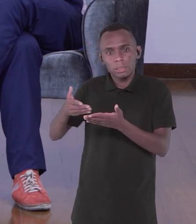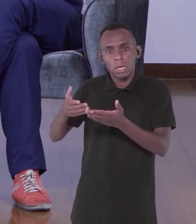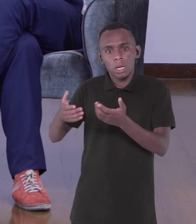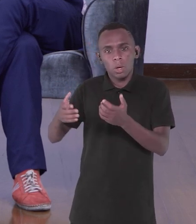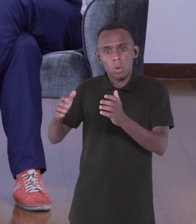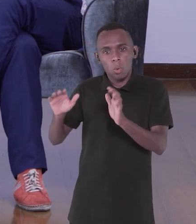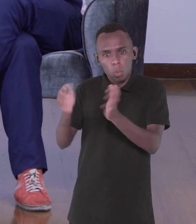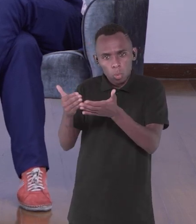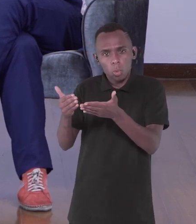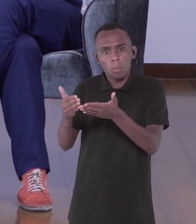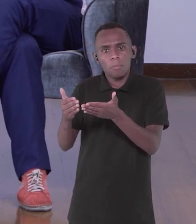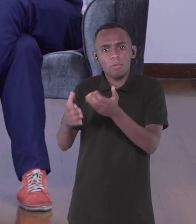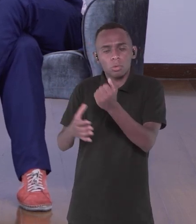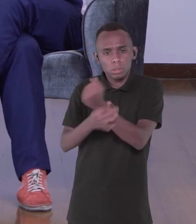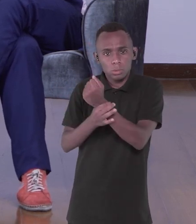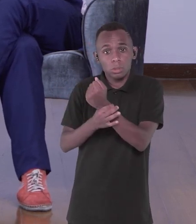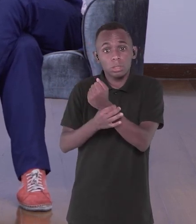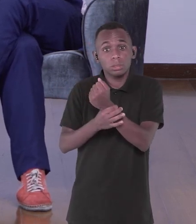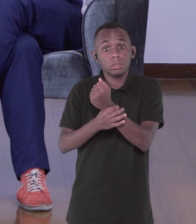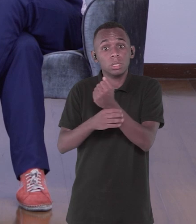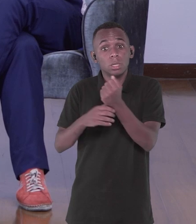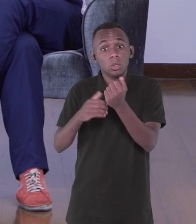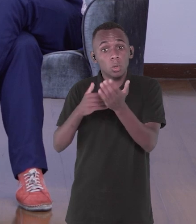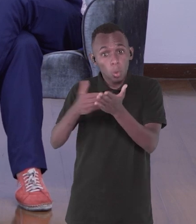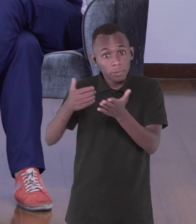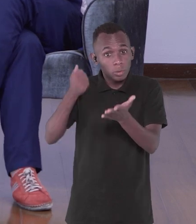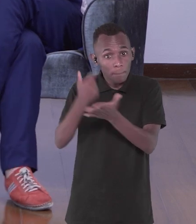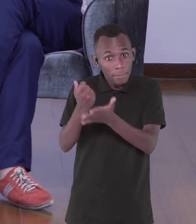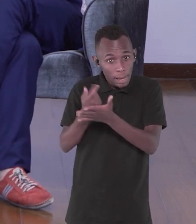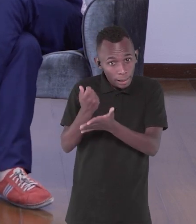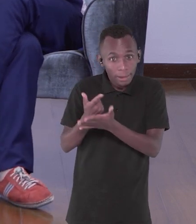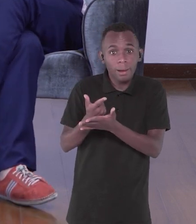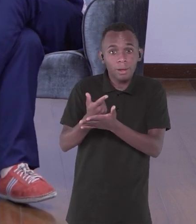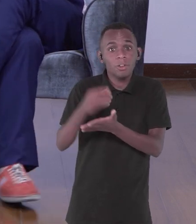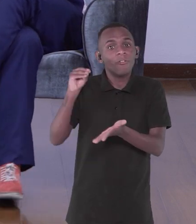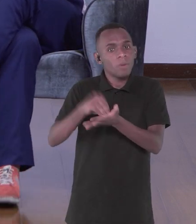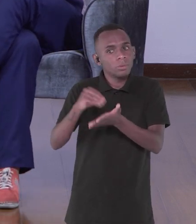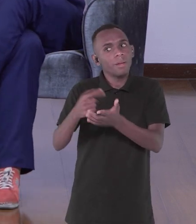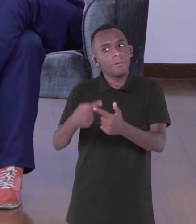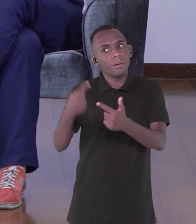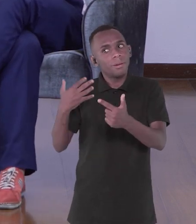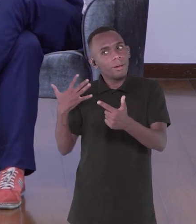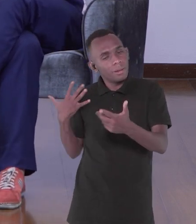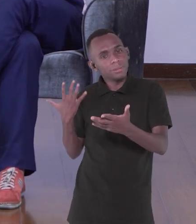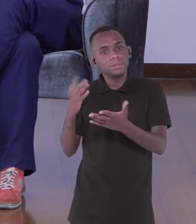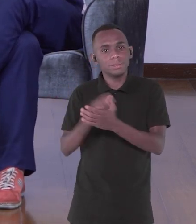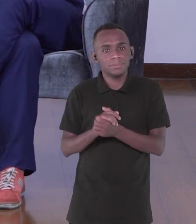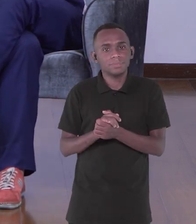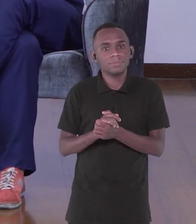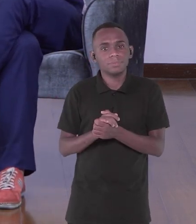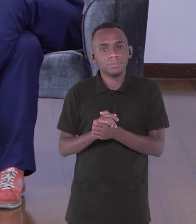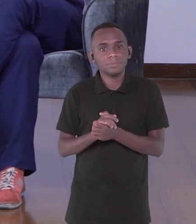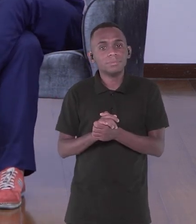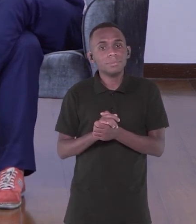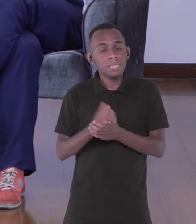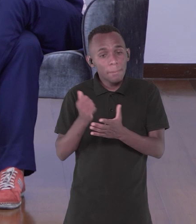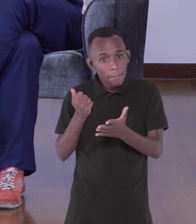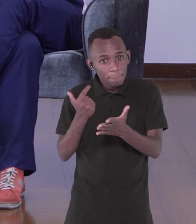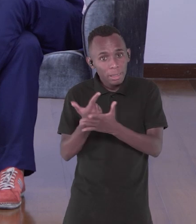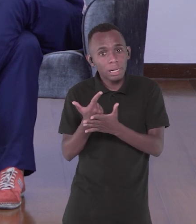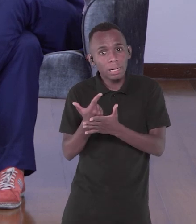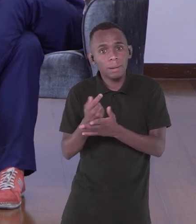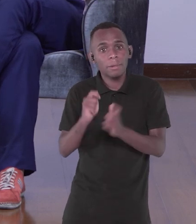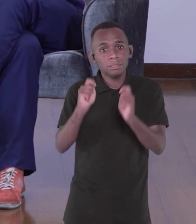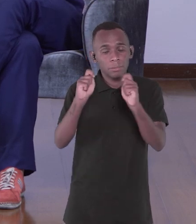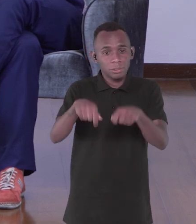janeiro, ele correu lá para pagar as mensalidades, o carnê. 30 anos que não pagava. Correu lá para pagar para